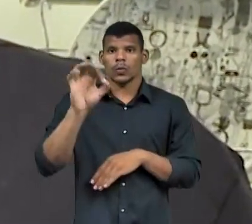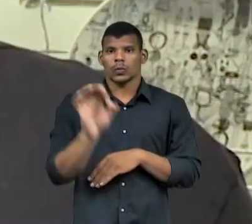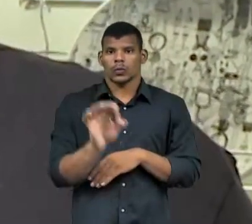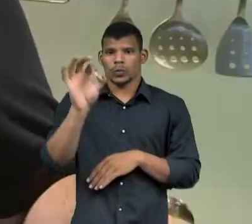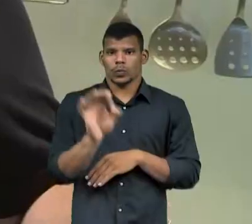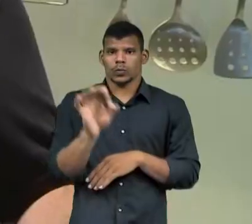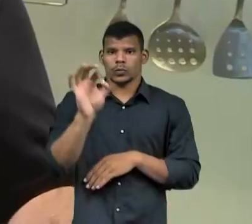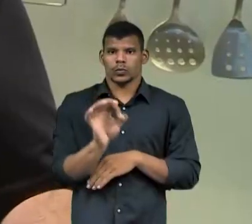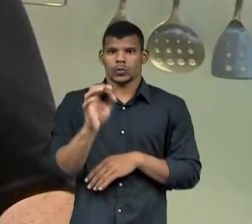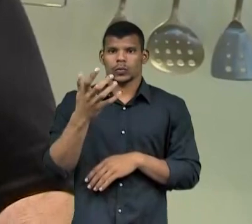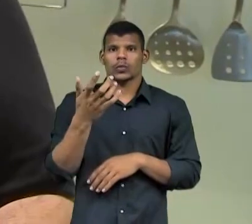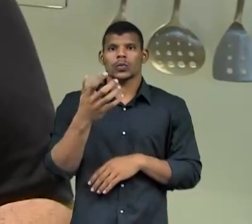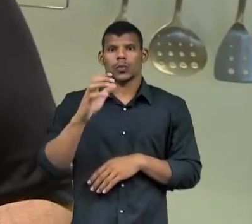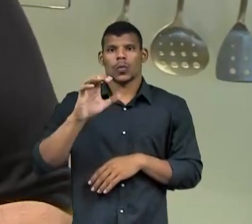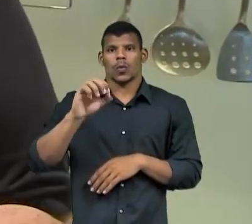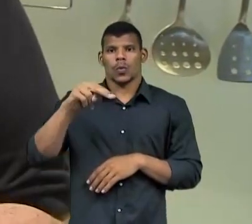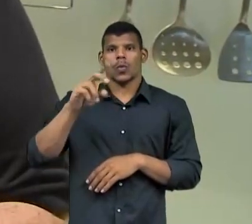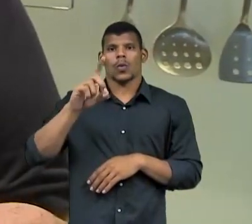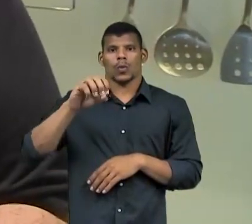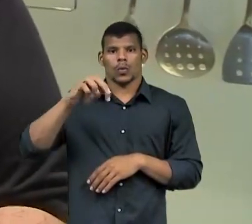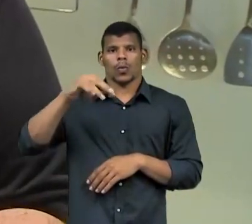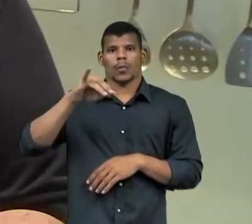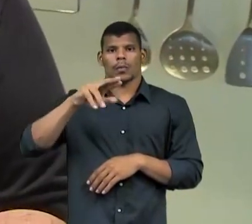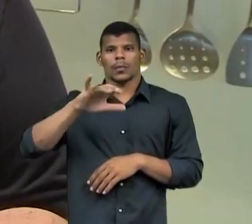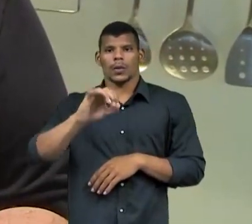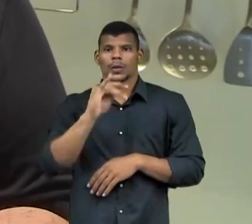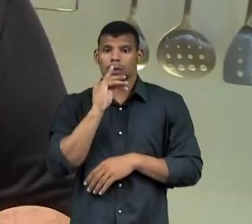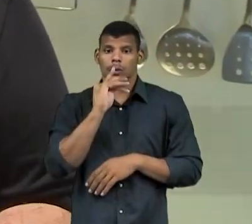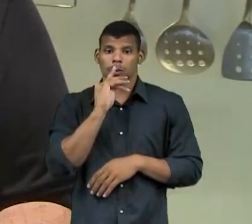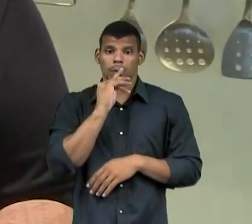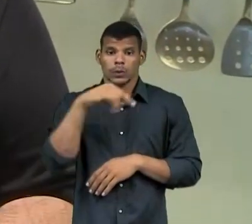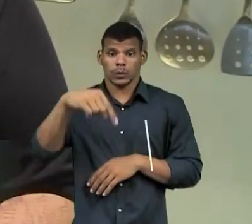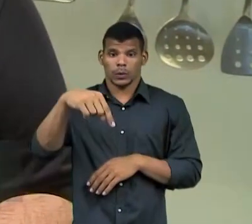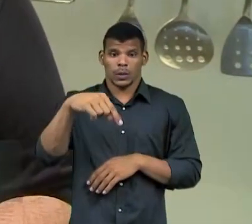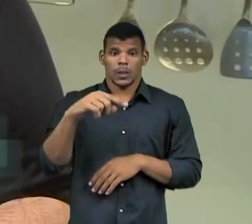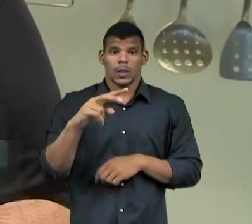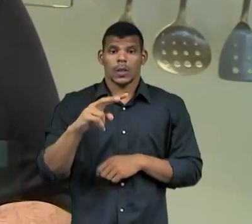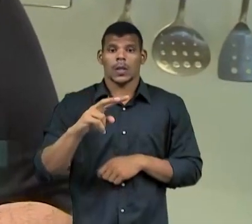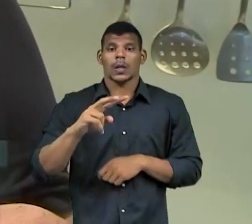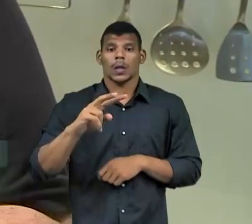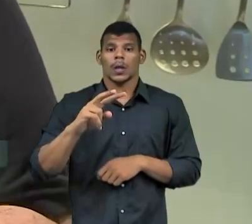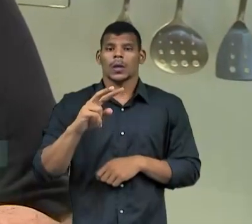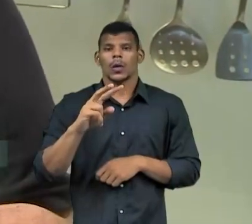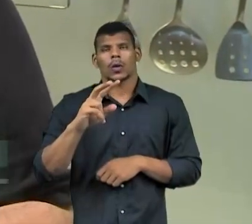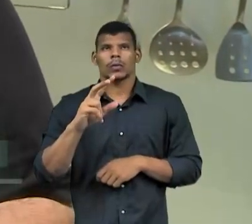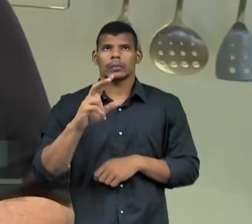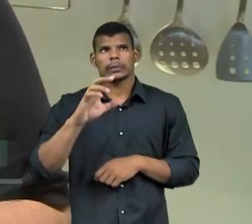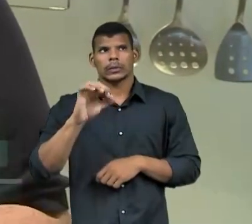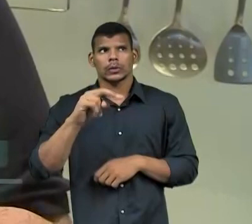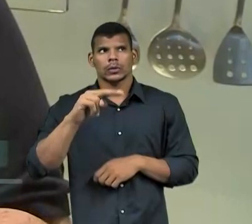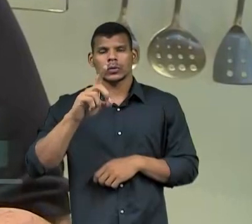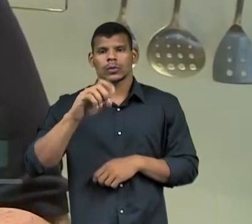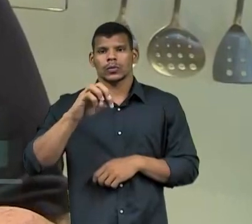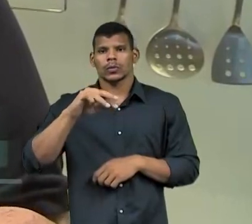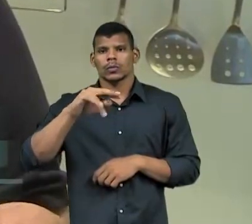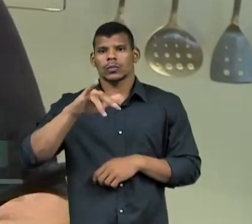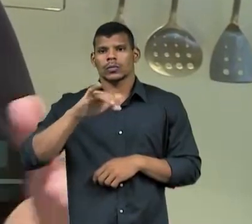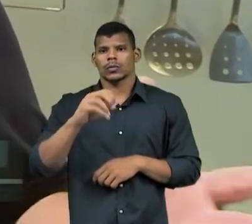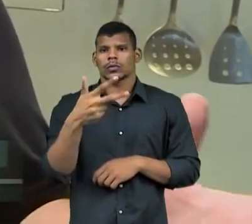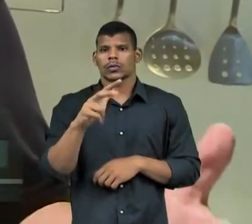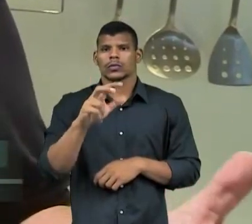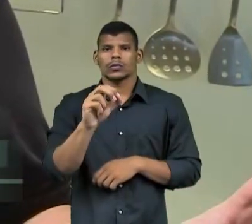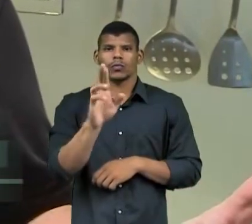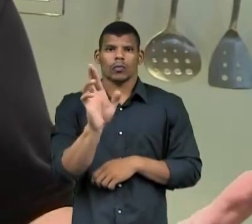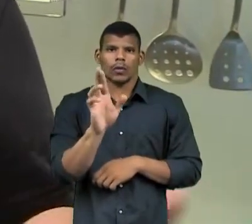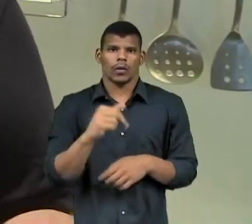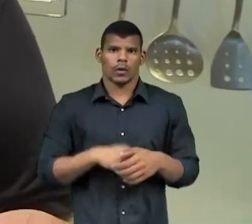de condomínio. Aqui no JSmart Vicente Leite, por exemplo, um custo de condomínio está na faixa de R$350,